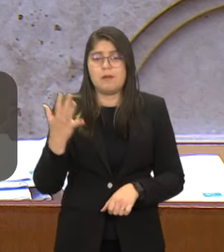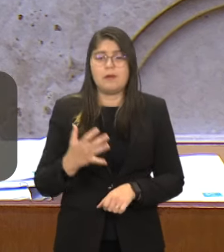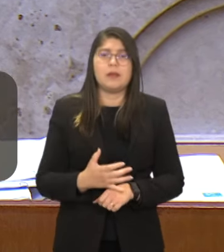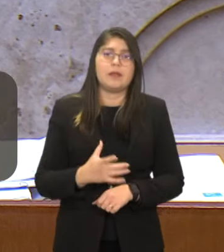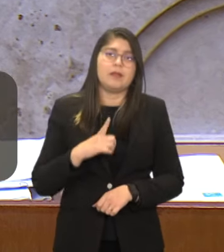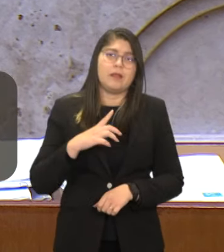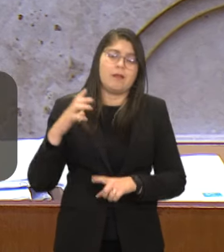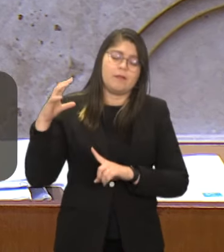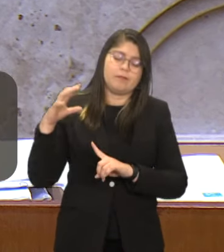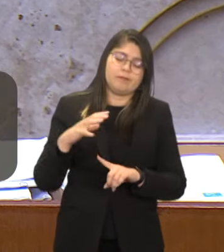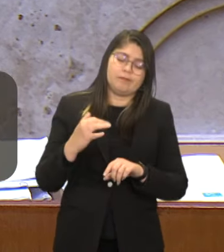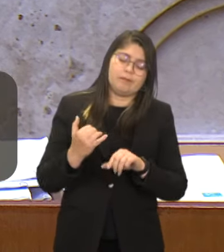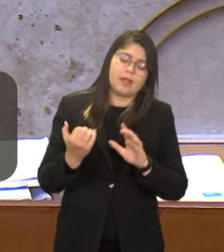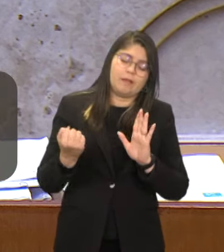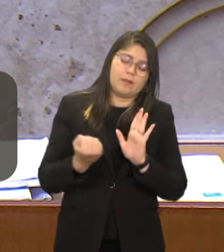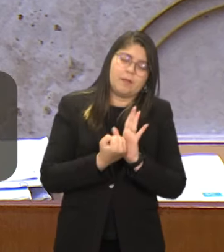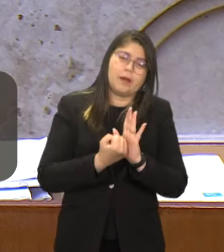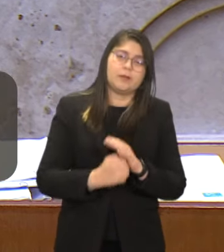afetadas. Portanto,